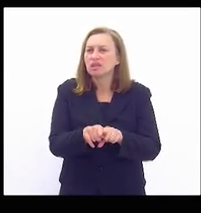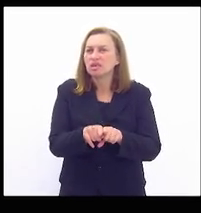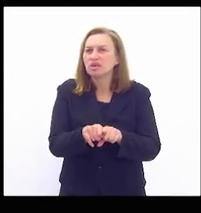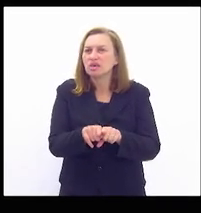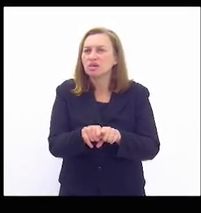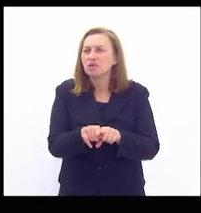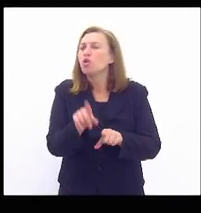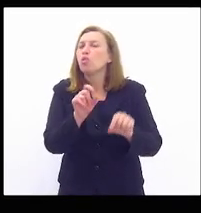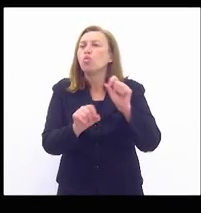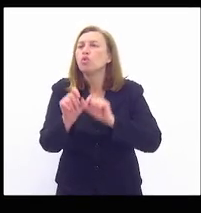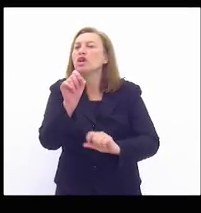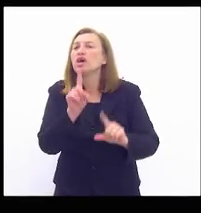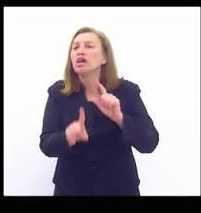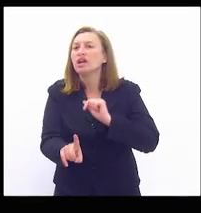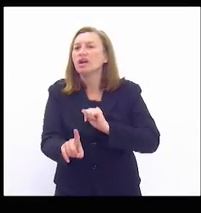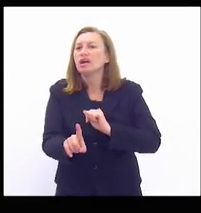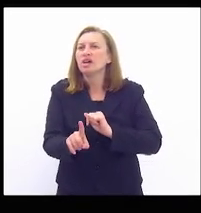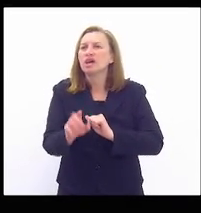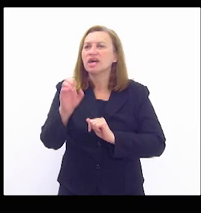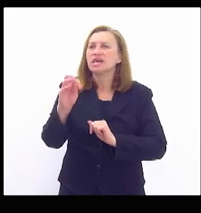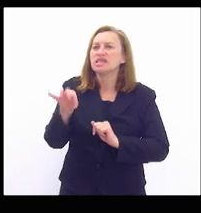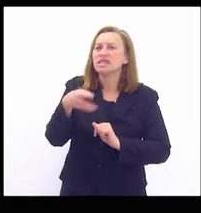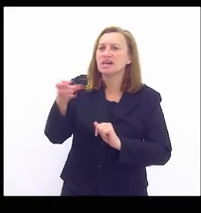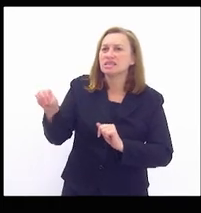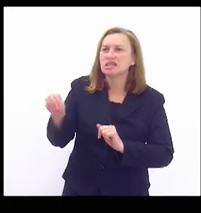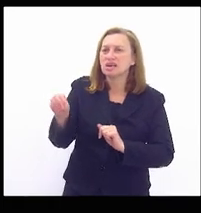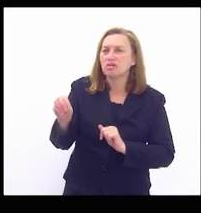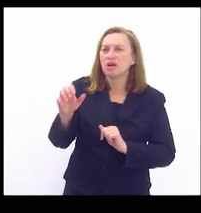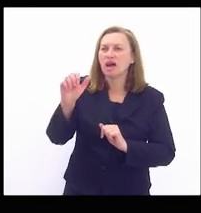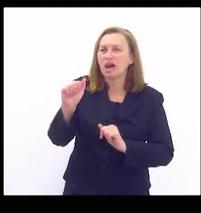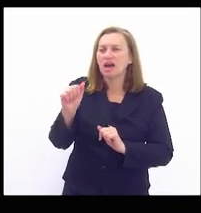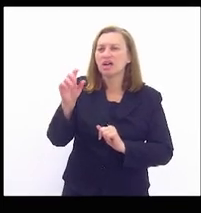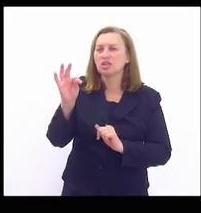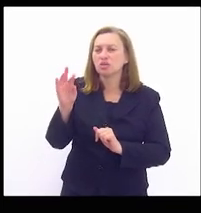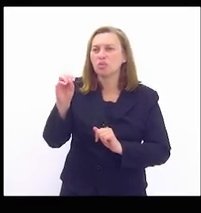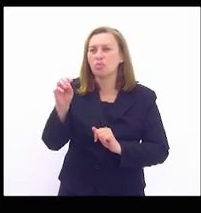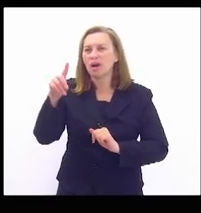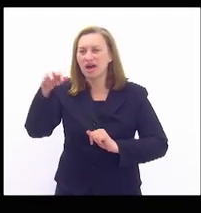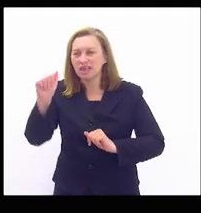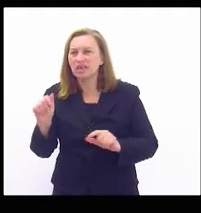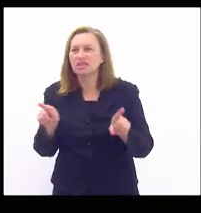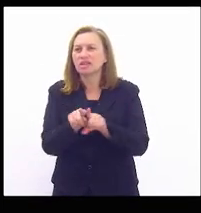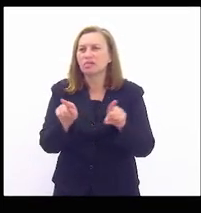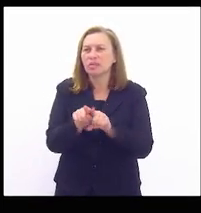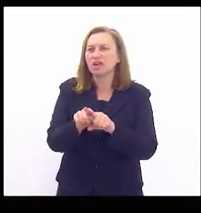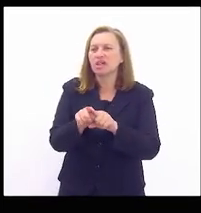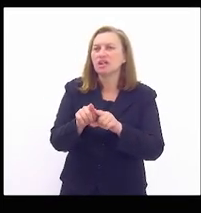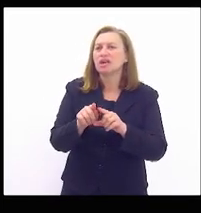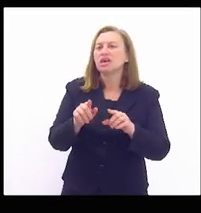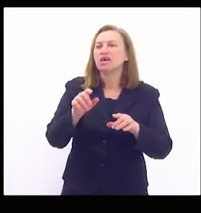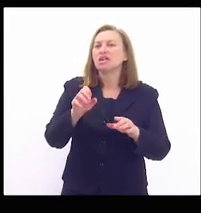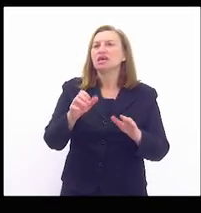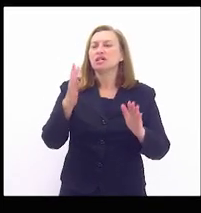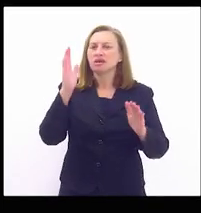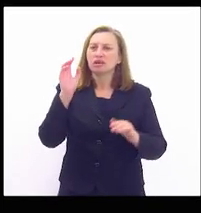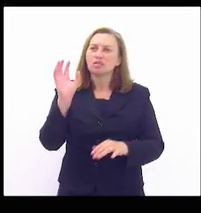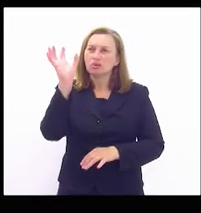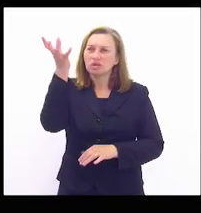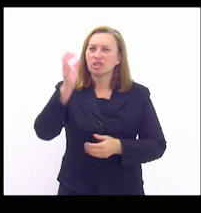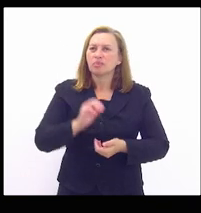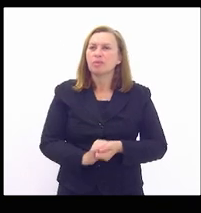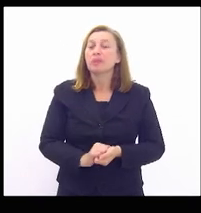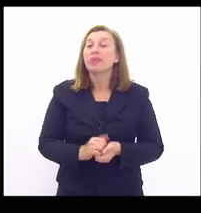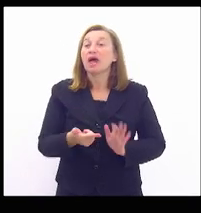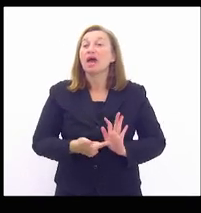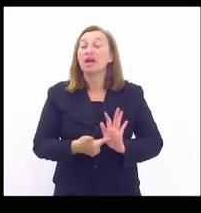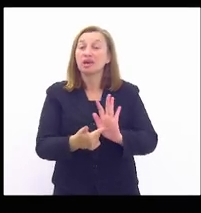o que é a estação semiautomática e a nossa estação meteorológica. Por favor, pode passar. E aqui nós